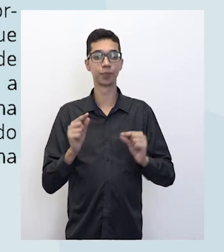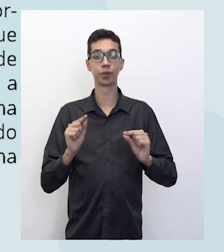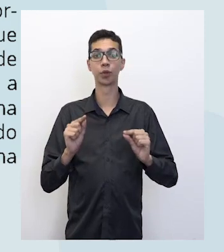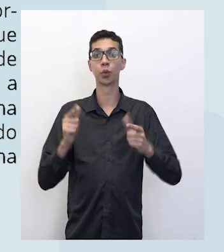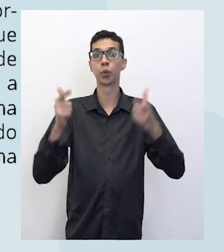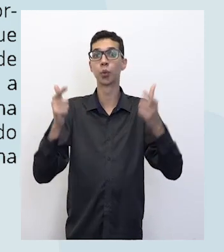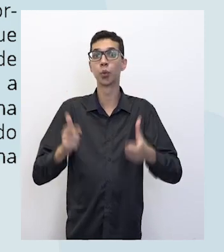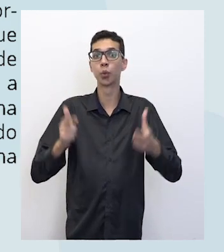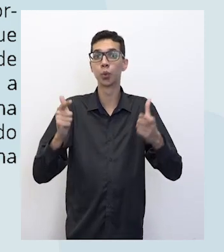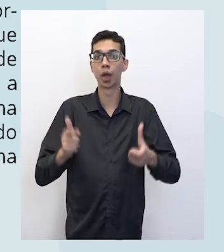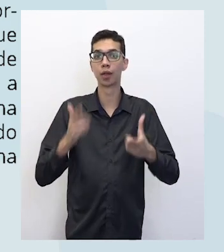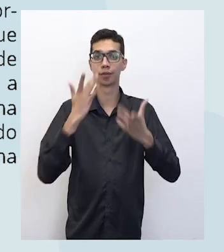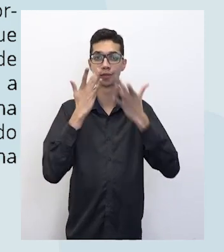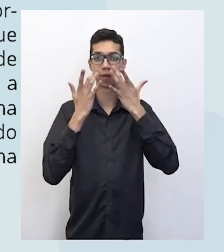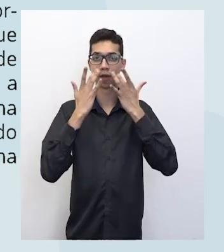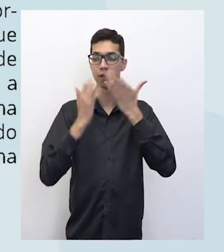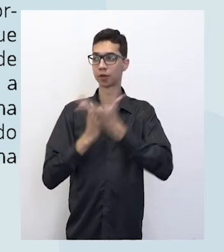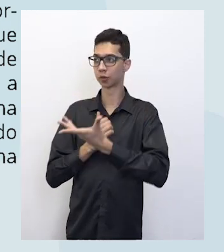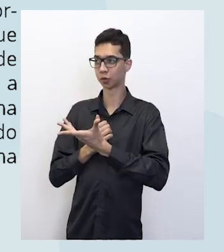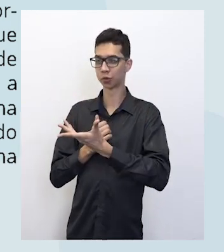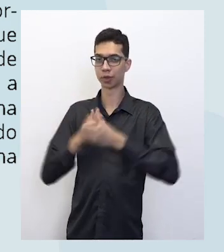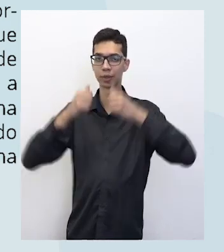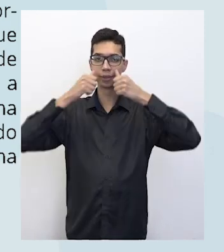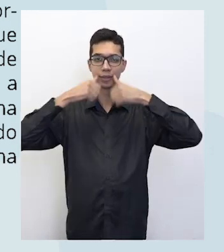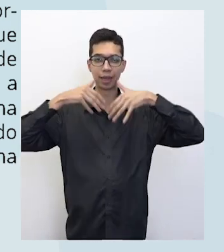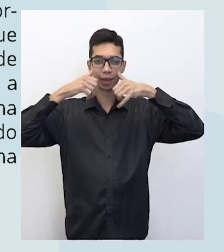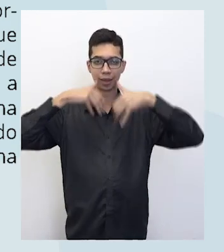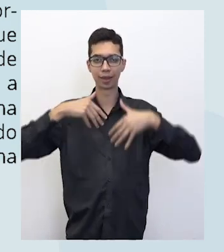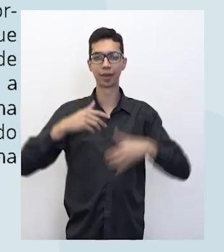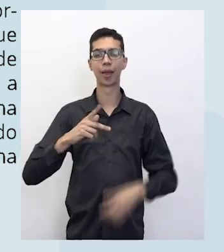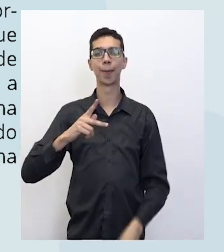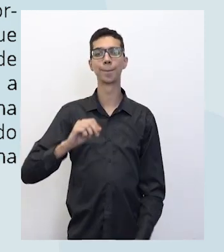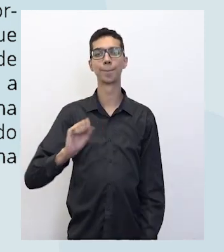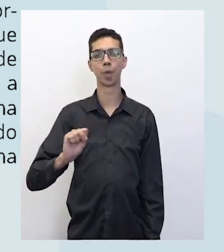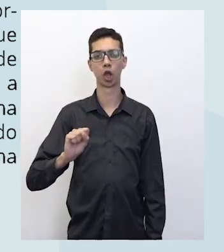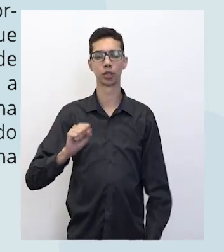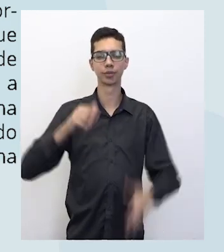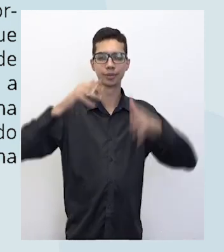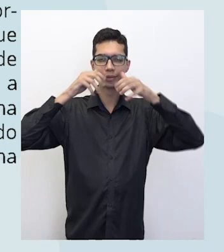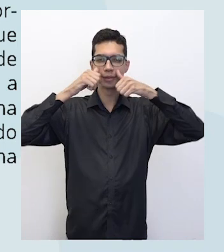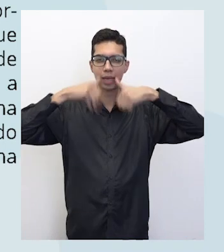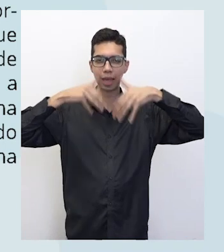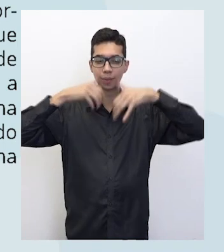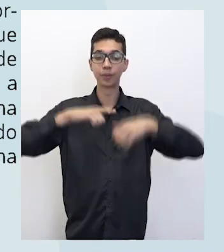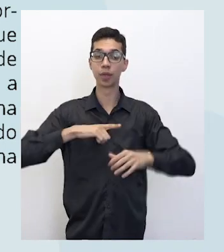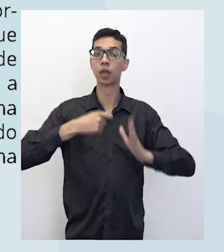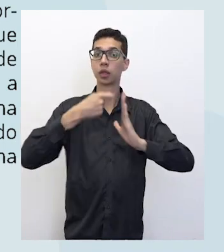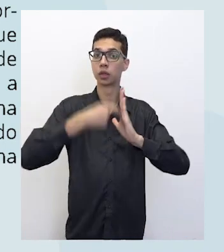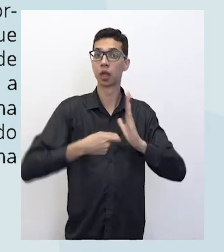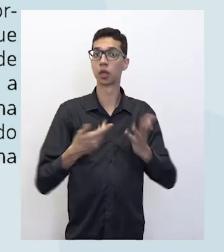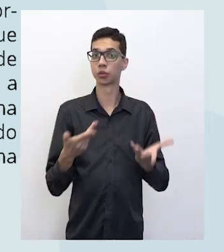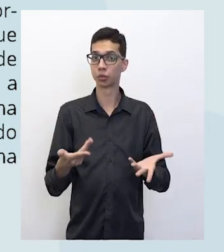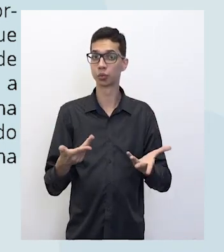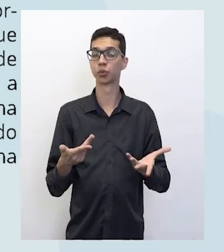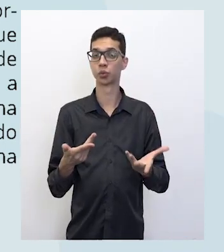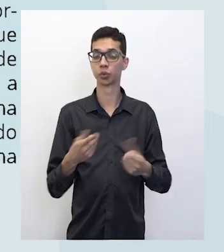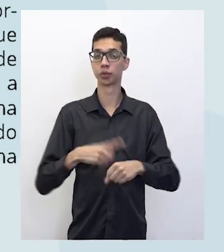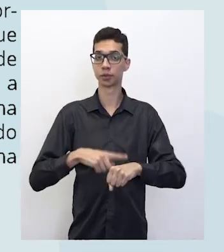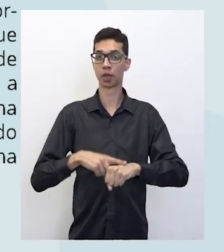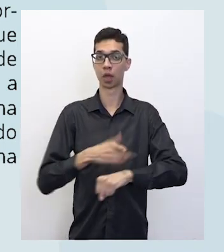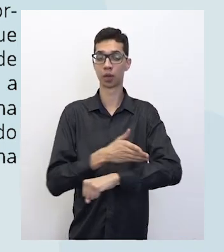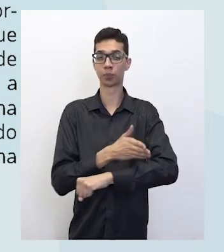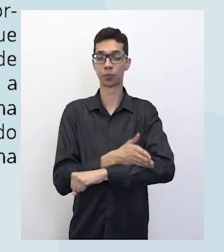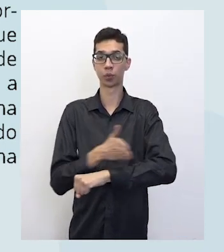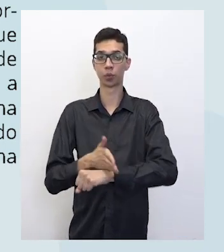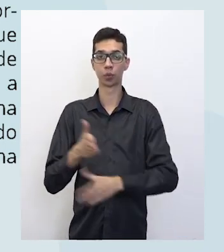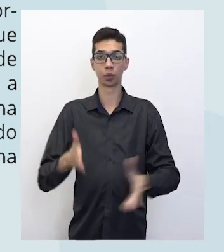desse teatro pós-dramático. Ou seja, você tem aí a questão de um texto teatral sendo construído durante o decorrer